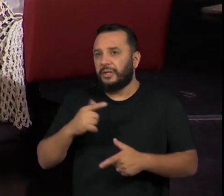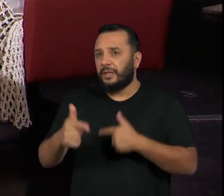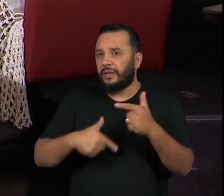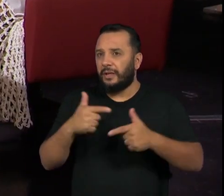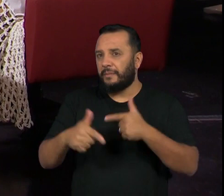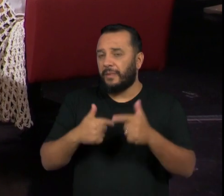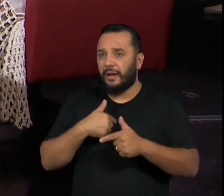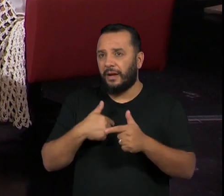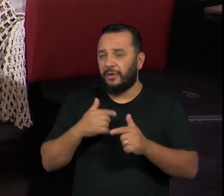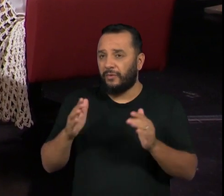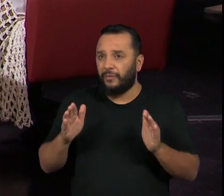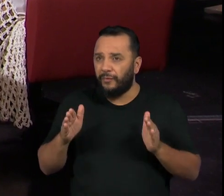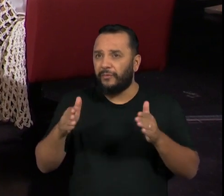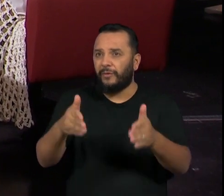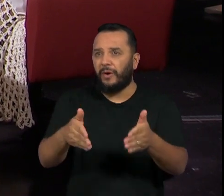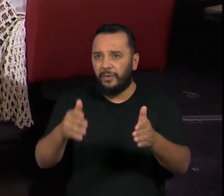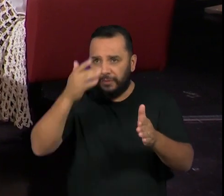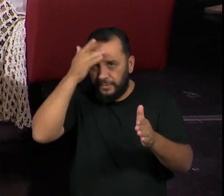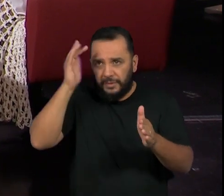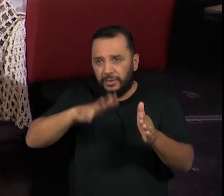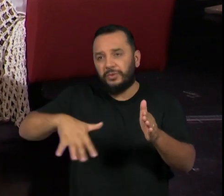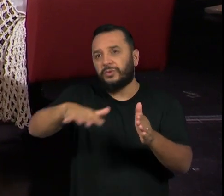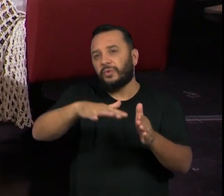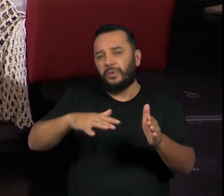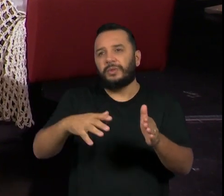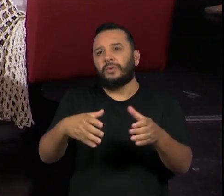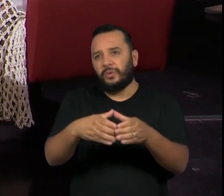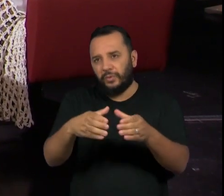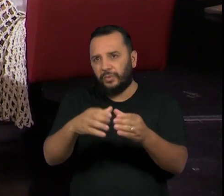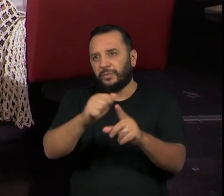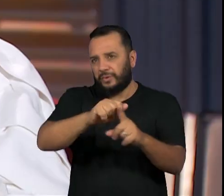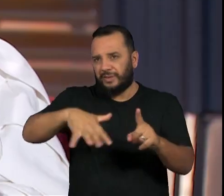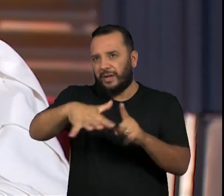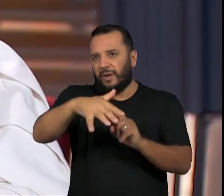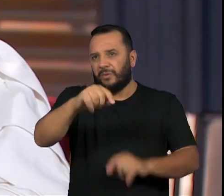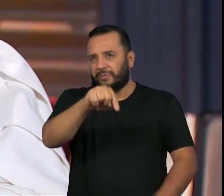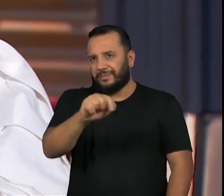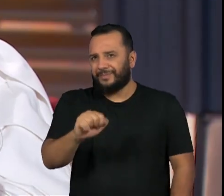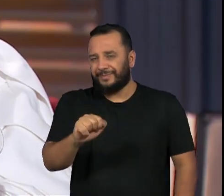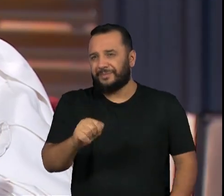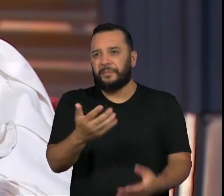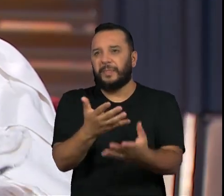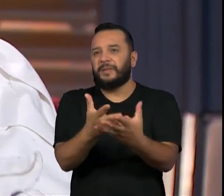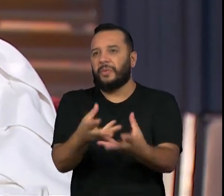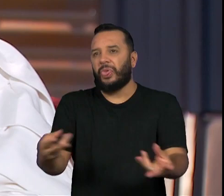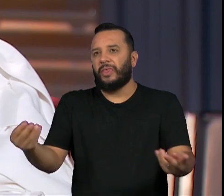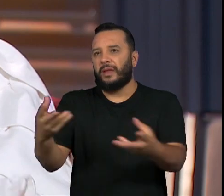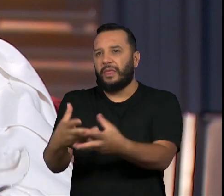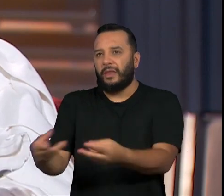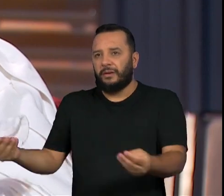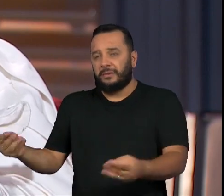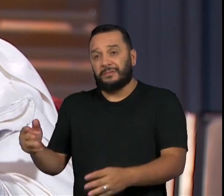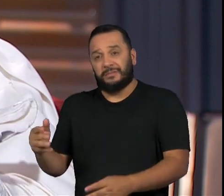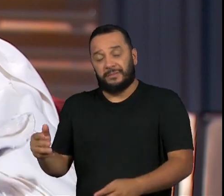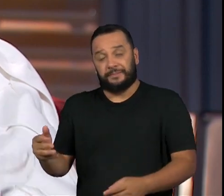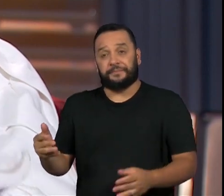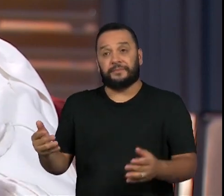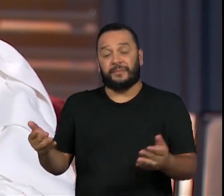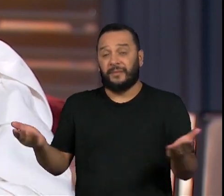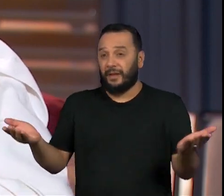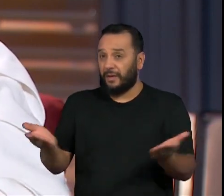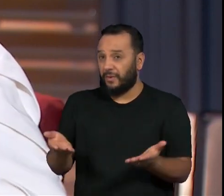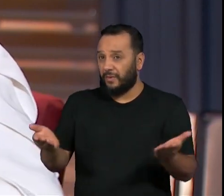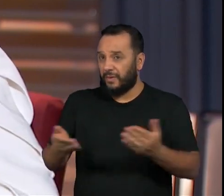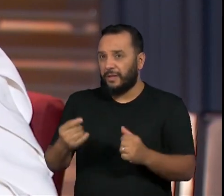né, imersas nesses grupos identitários, o que é muito importante. Então, não dá para eu pensar através